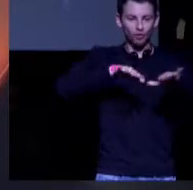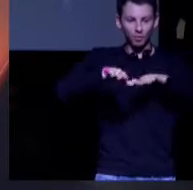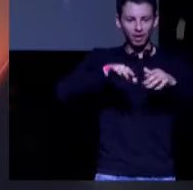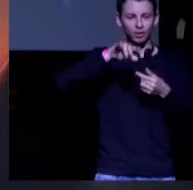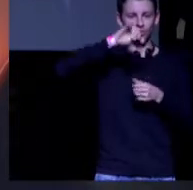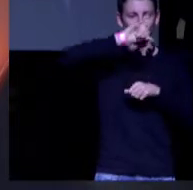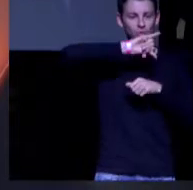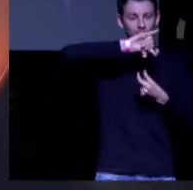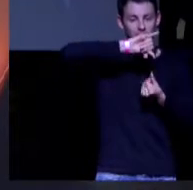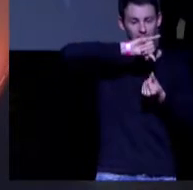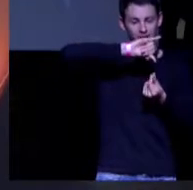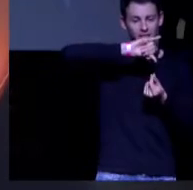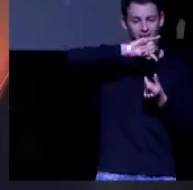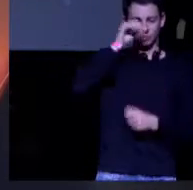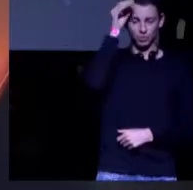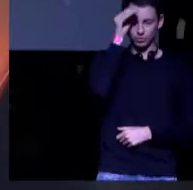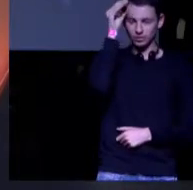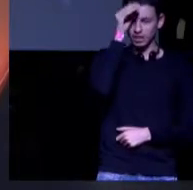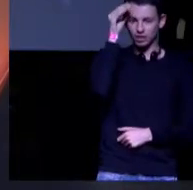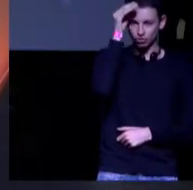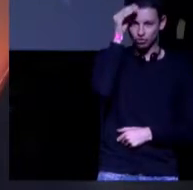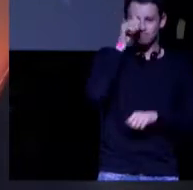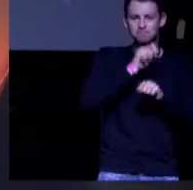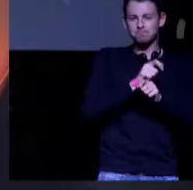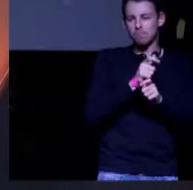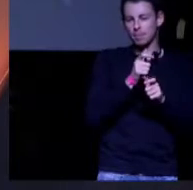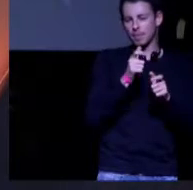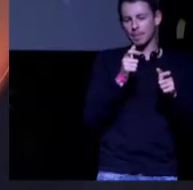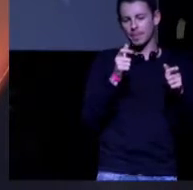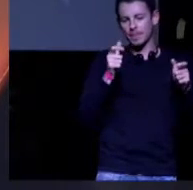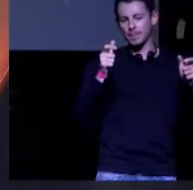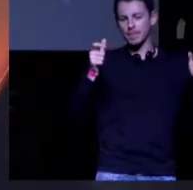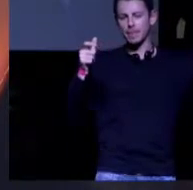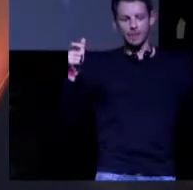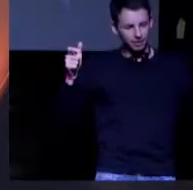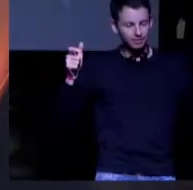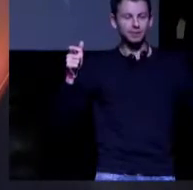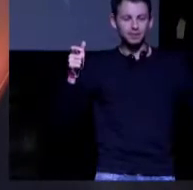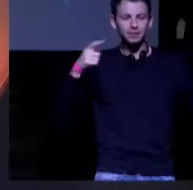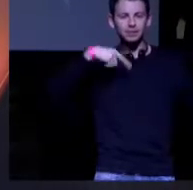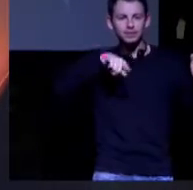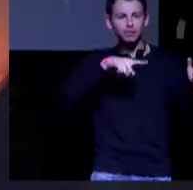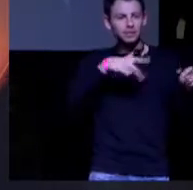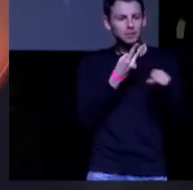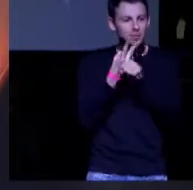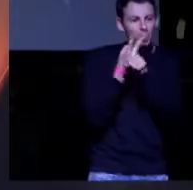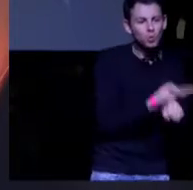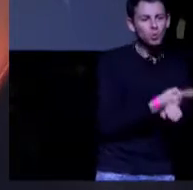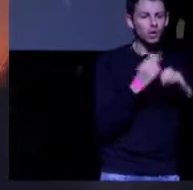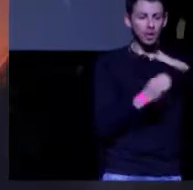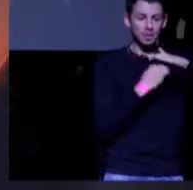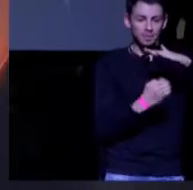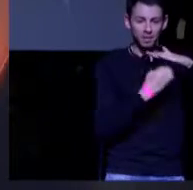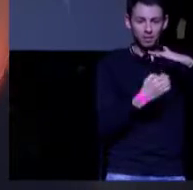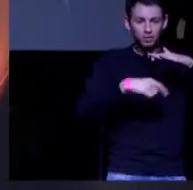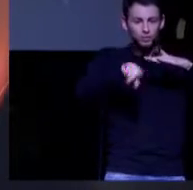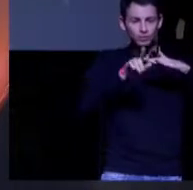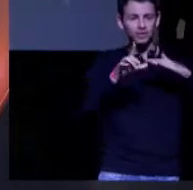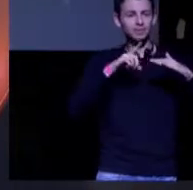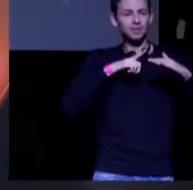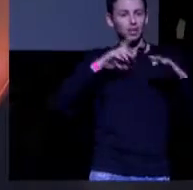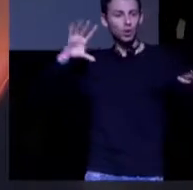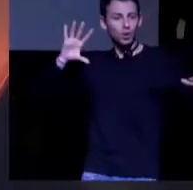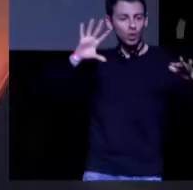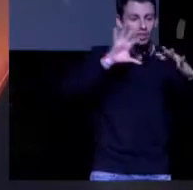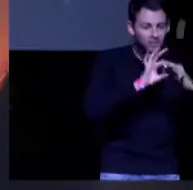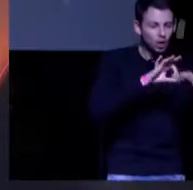também o momento crescendo e internacional também cada vez mais presente assim procure quais são as empresas que de alguma forma estão conectadas com